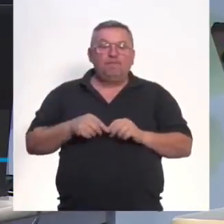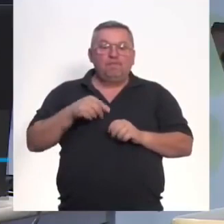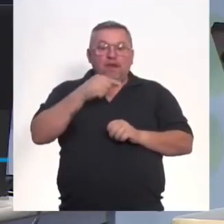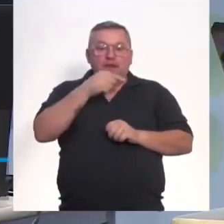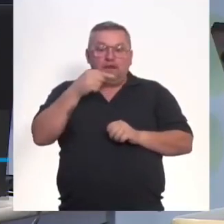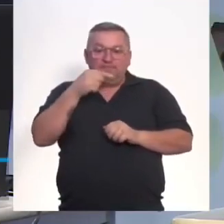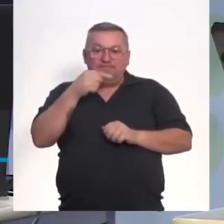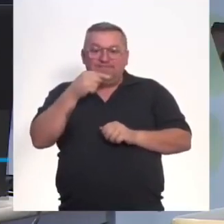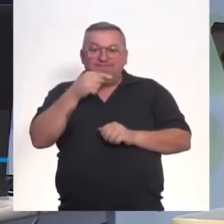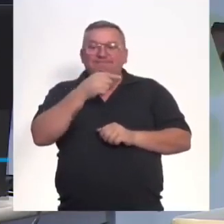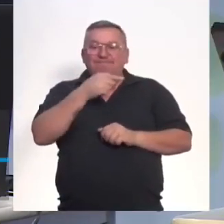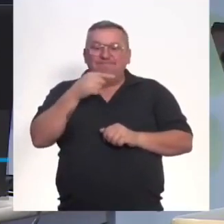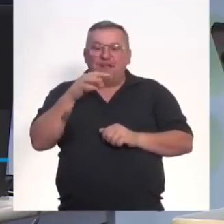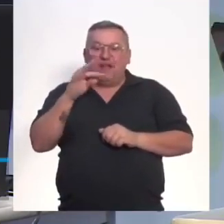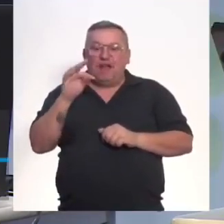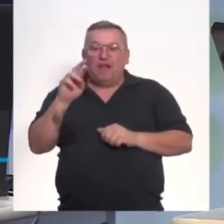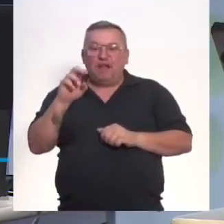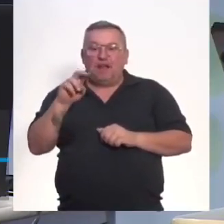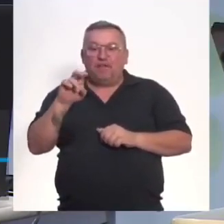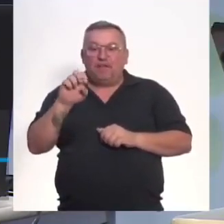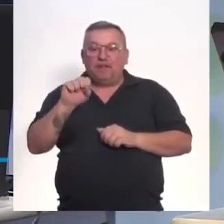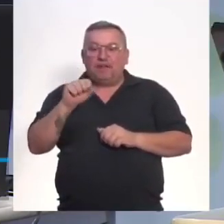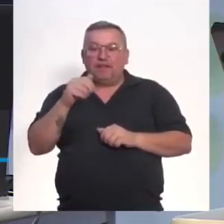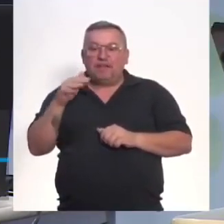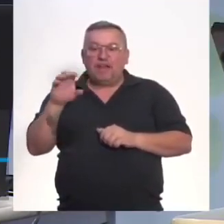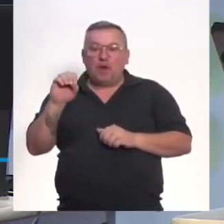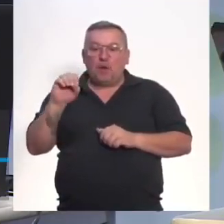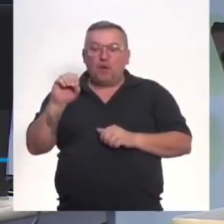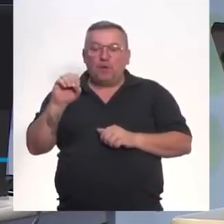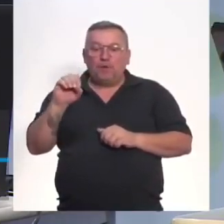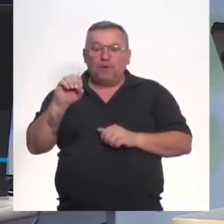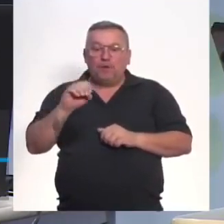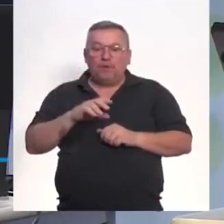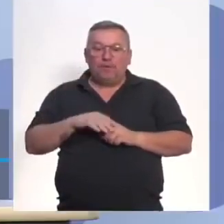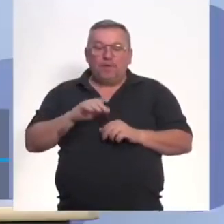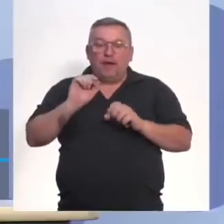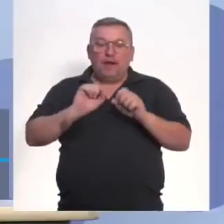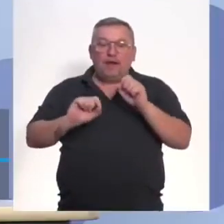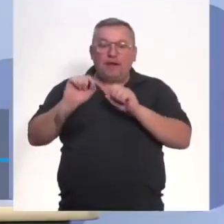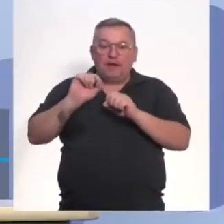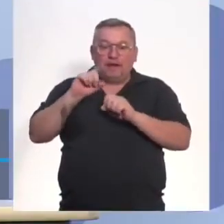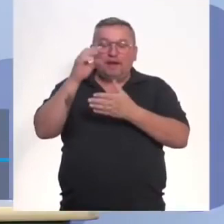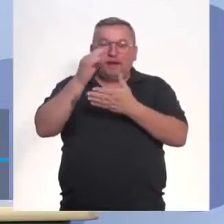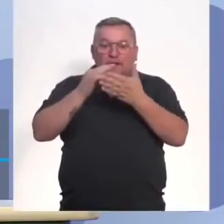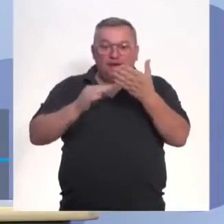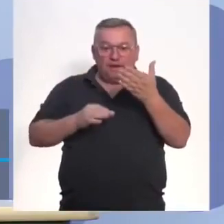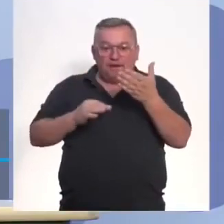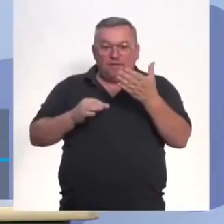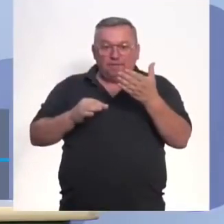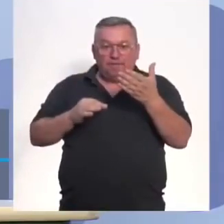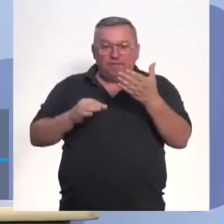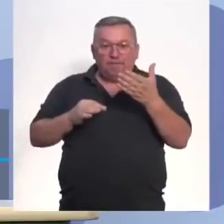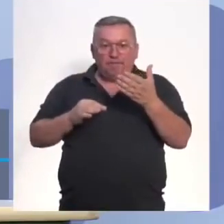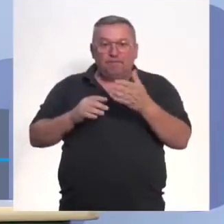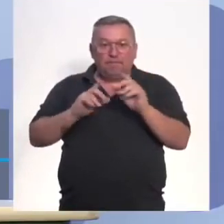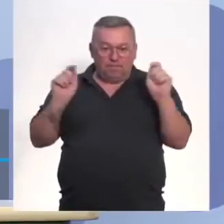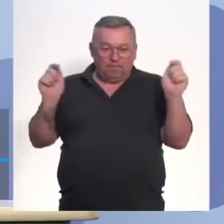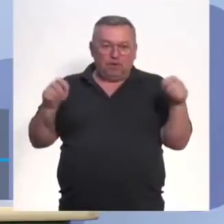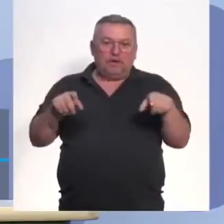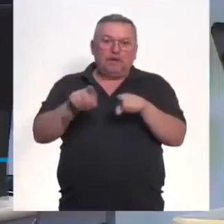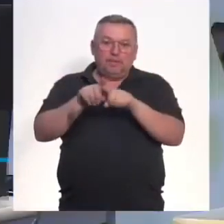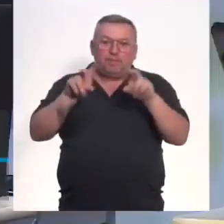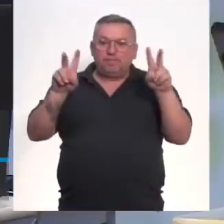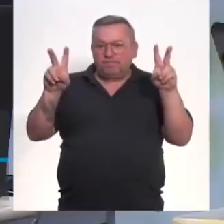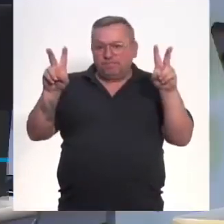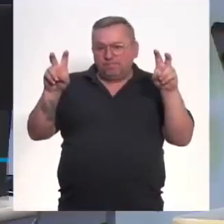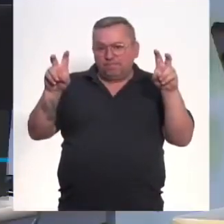aqui O travessão. A Rayane falou uma coisa legal, por aspas. É que nesse texto especificamente não está, mas poderia. Poderia, a aspas